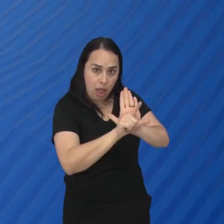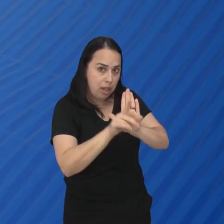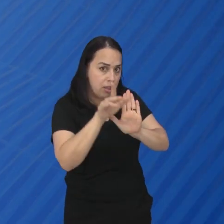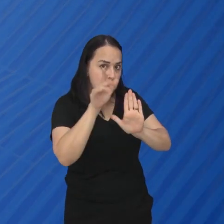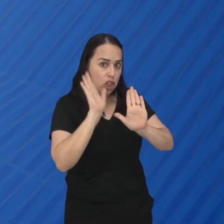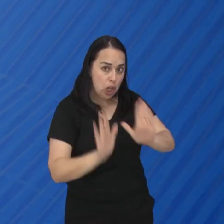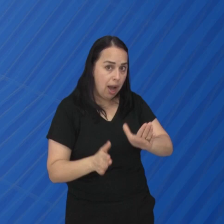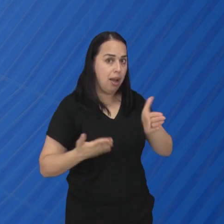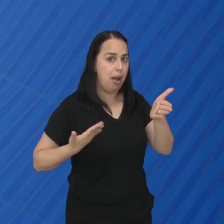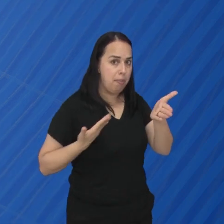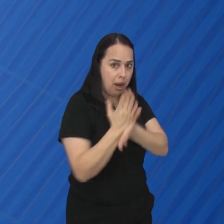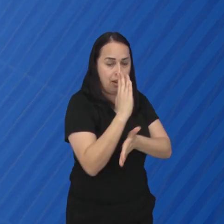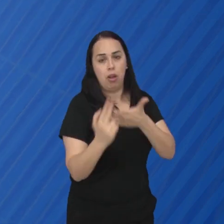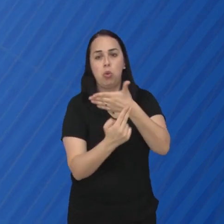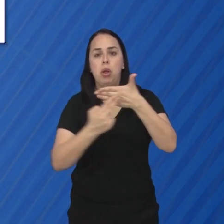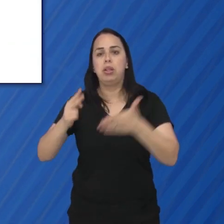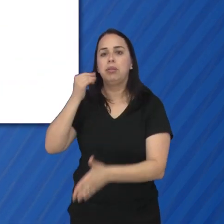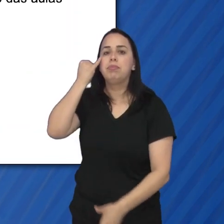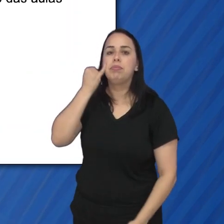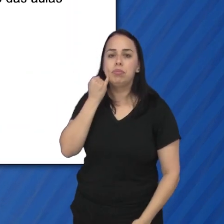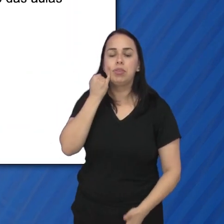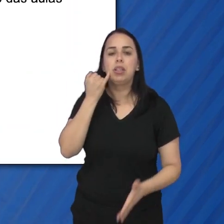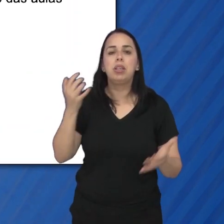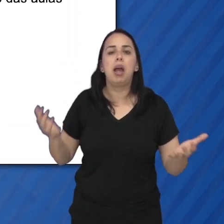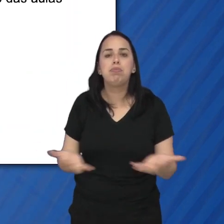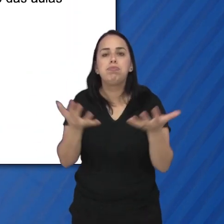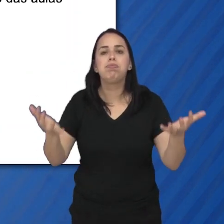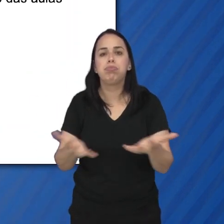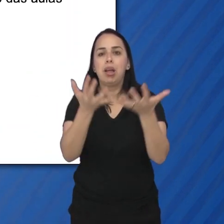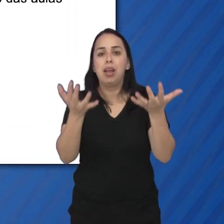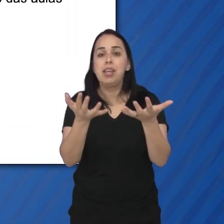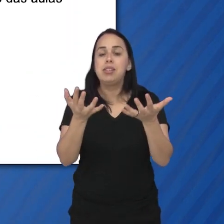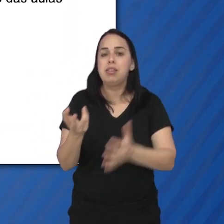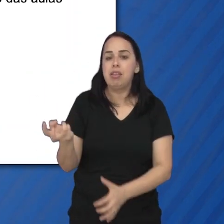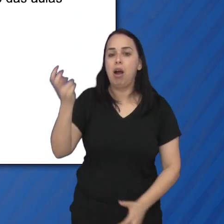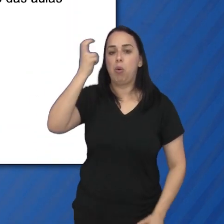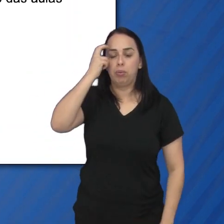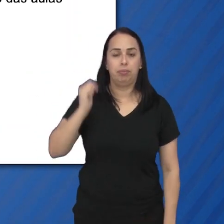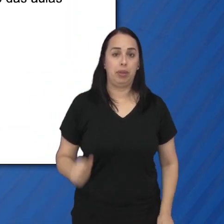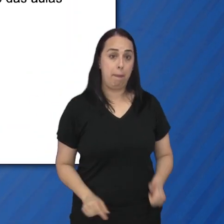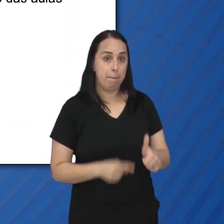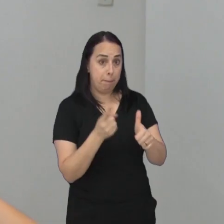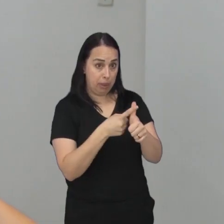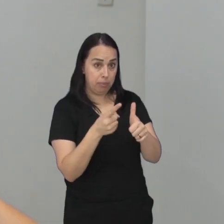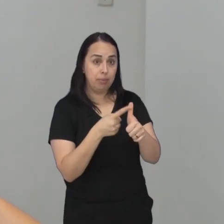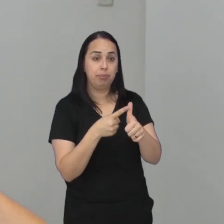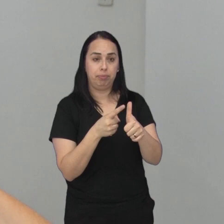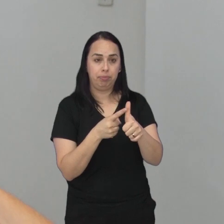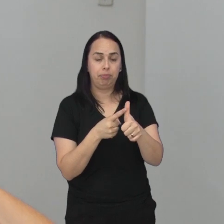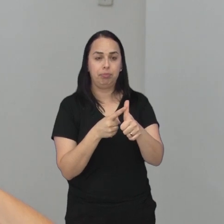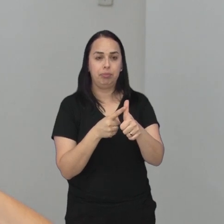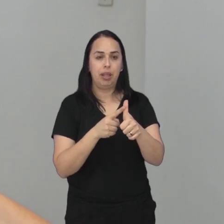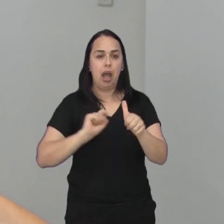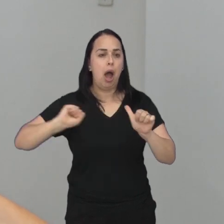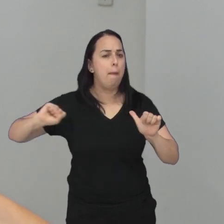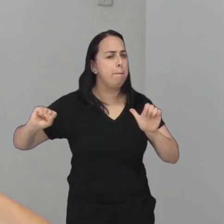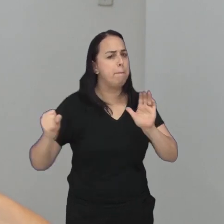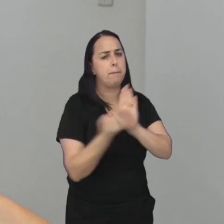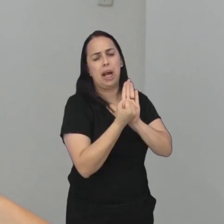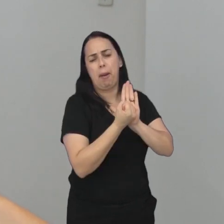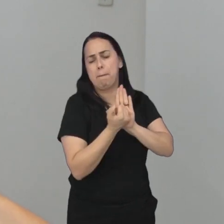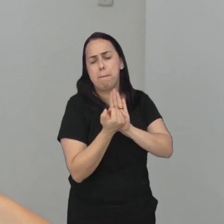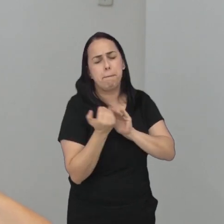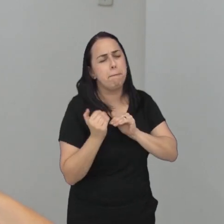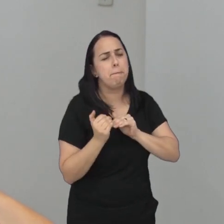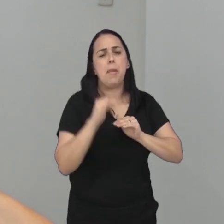um projeto de lei aprovado, de autoria do vereador Zé Luiz, pretende fortalecer essa cultura. Primeiro que é um dos